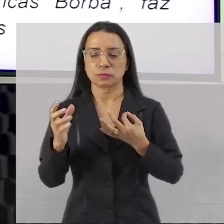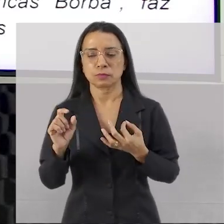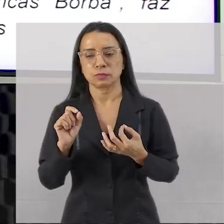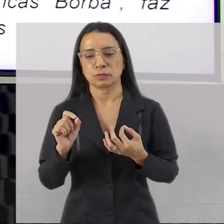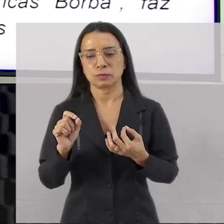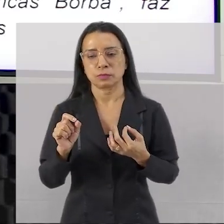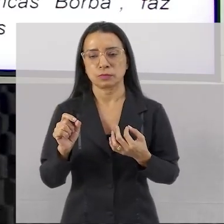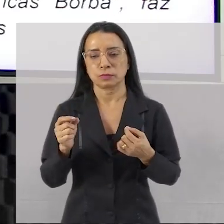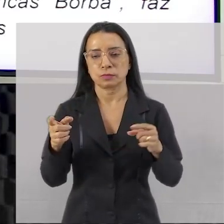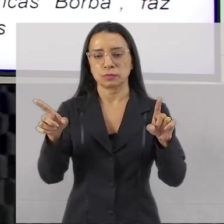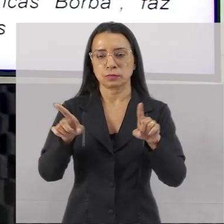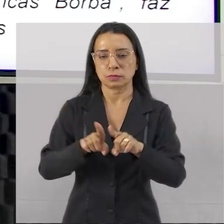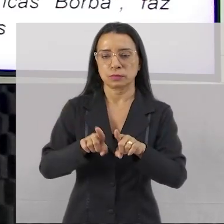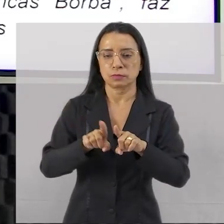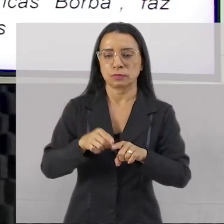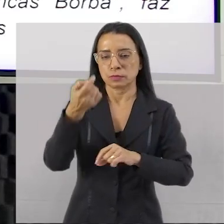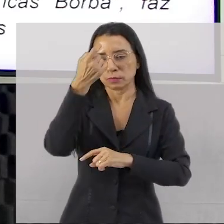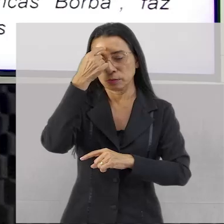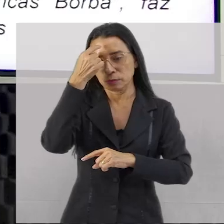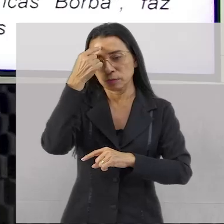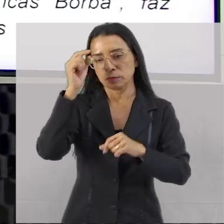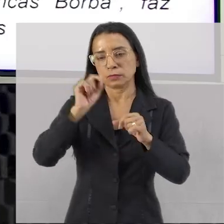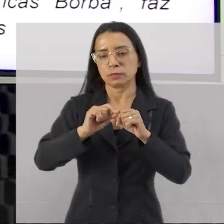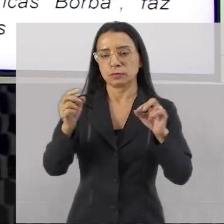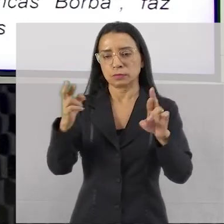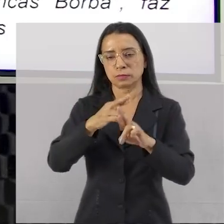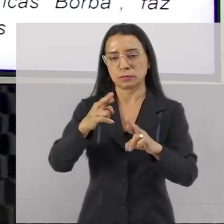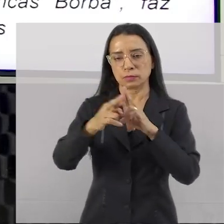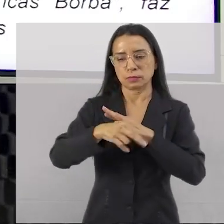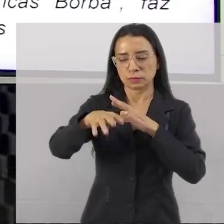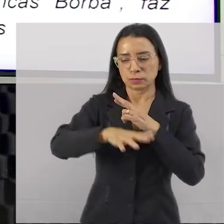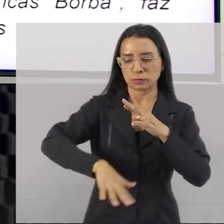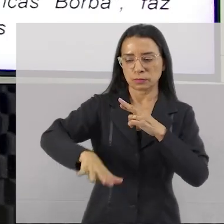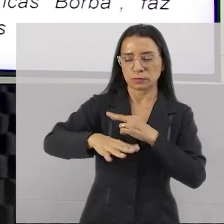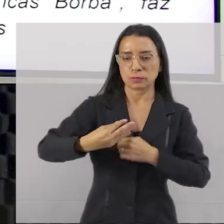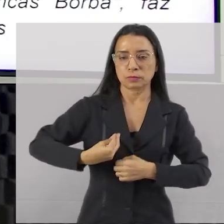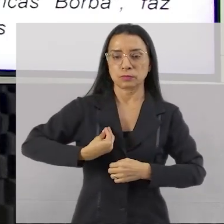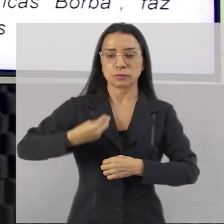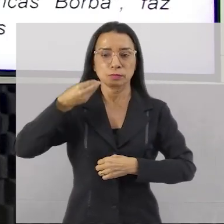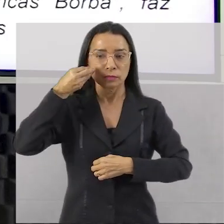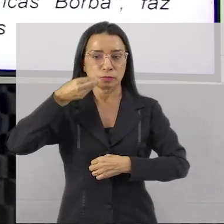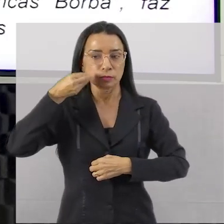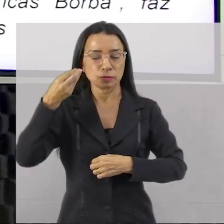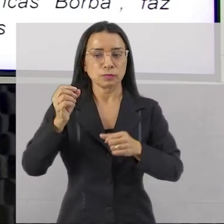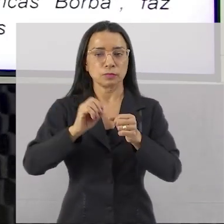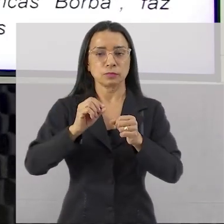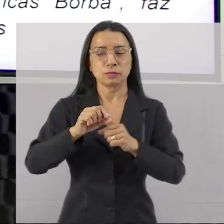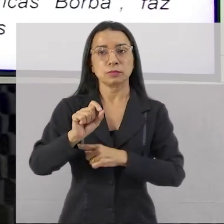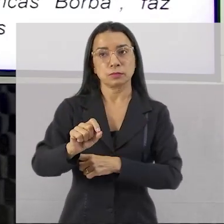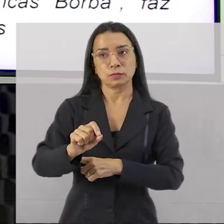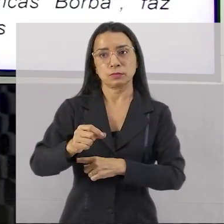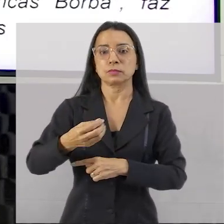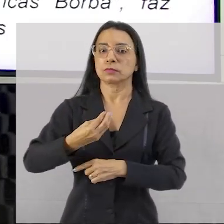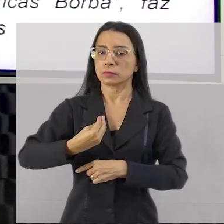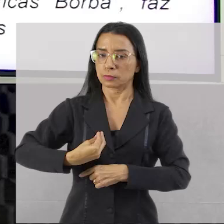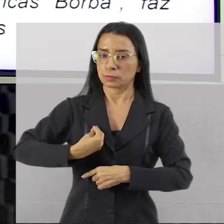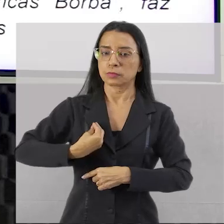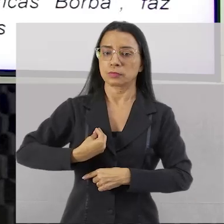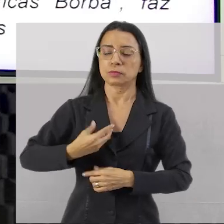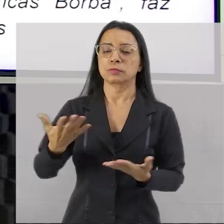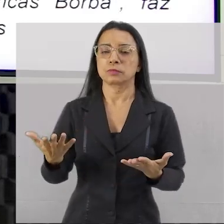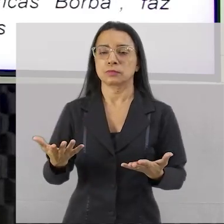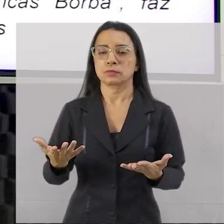e estou pensando, fazendo relações com o ambiente vivido, é porque eu estou fazendo isso com a realidade. Você concorda